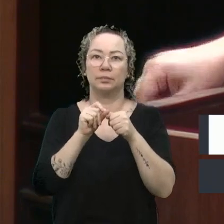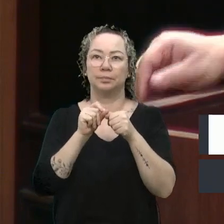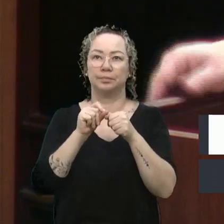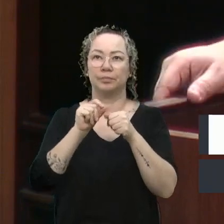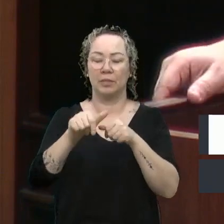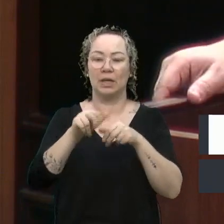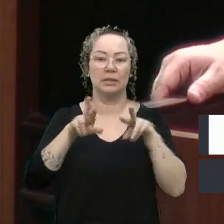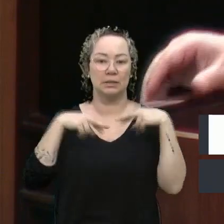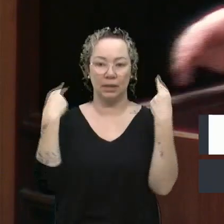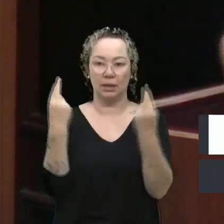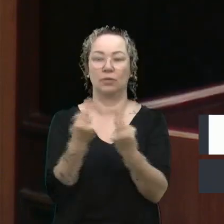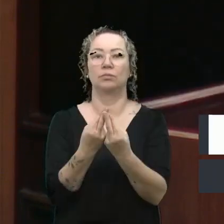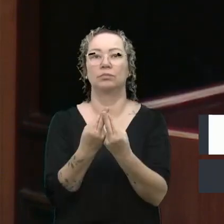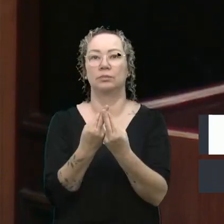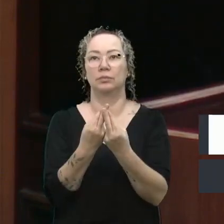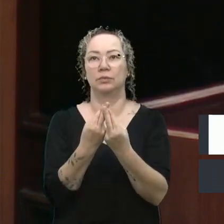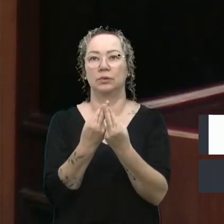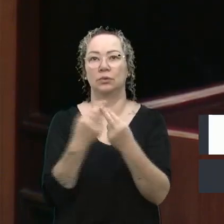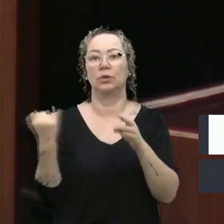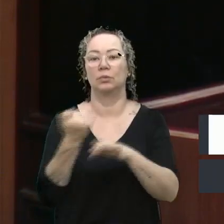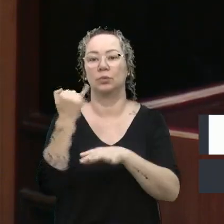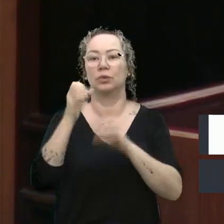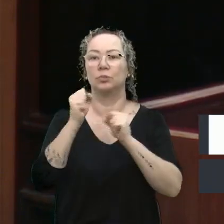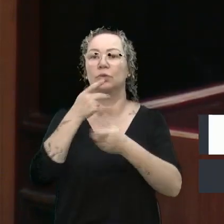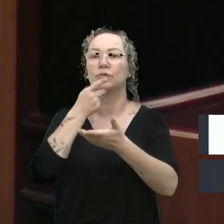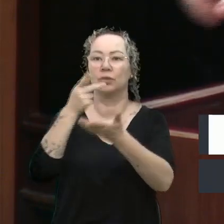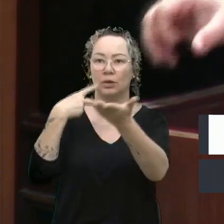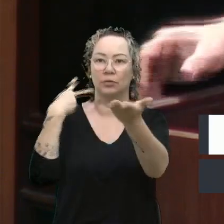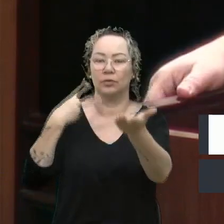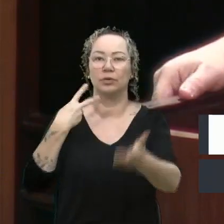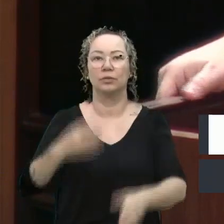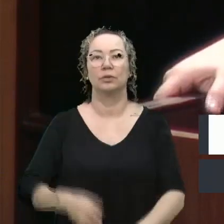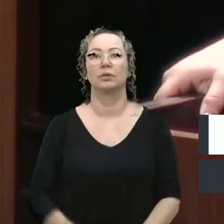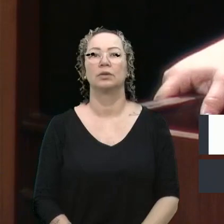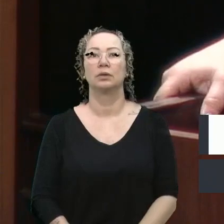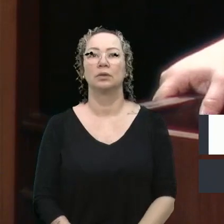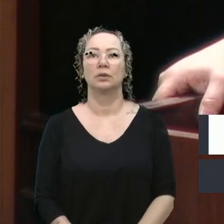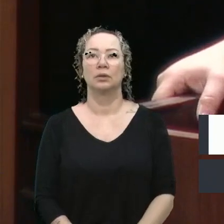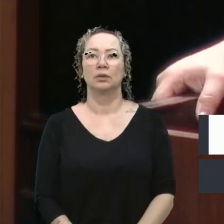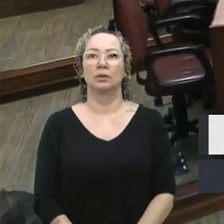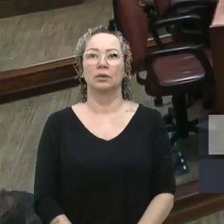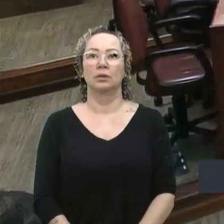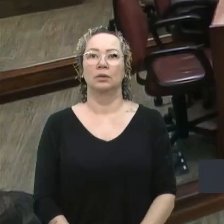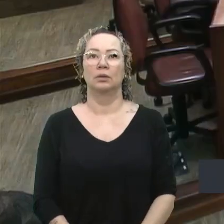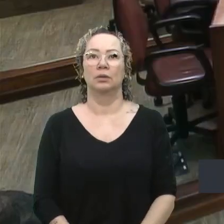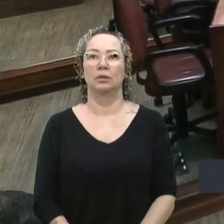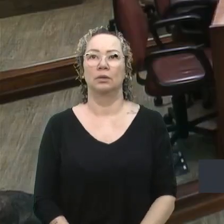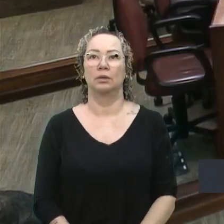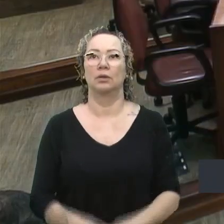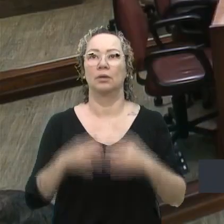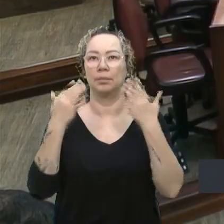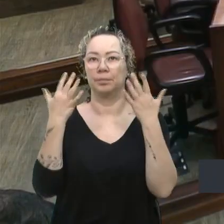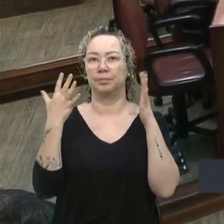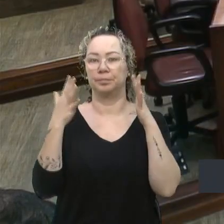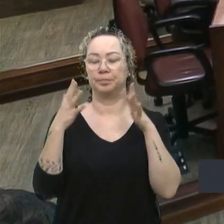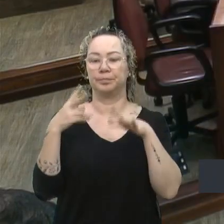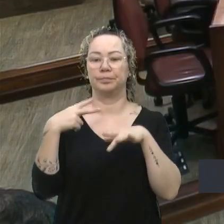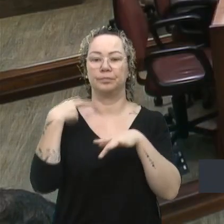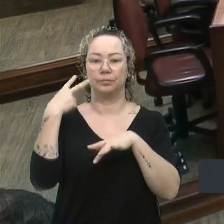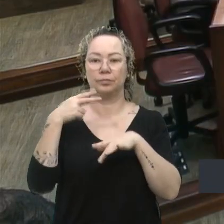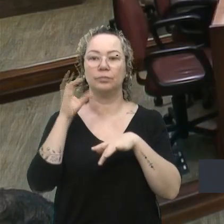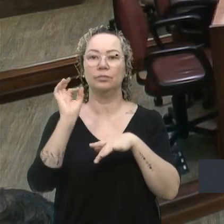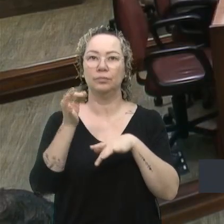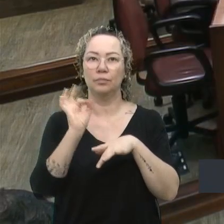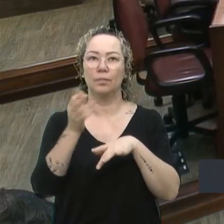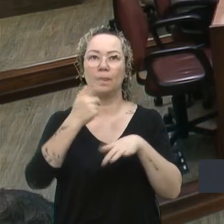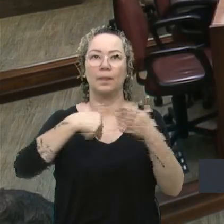reunião ou audiência na nossa região. Sua parte, vereador Lucas. Parabéns, vereador. Realmente, essa é uma questão que demanda toda